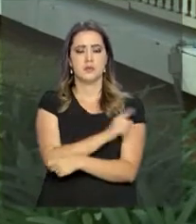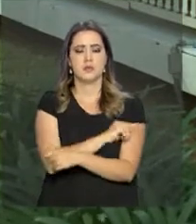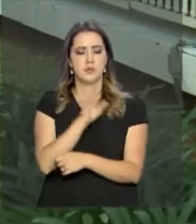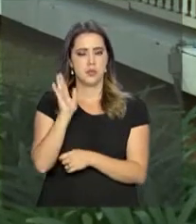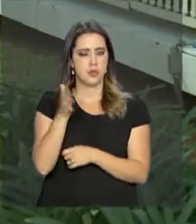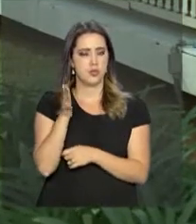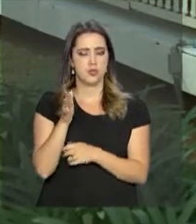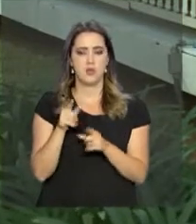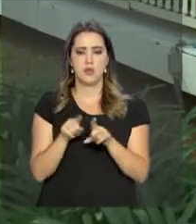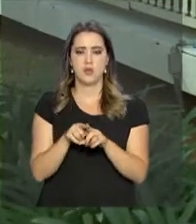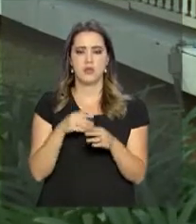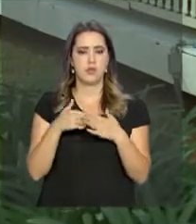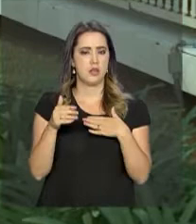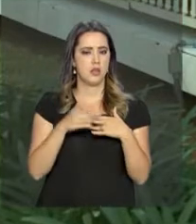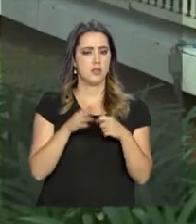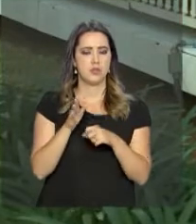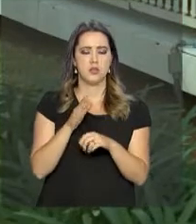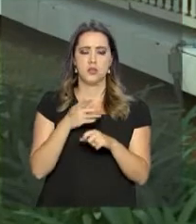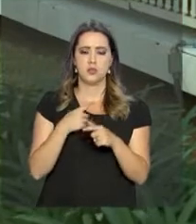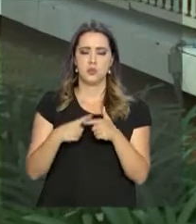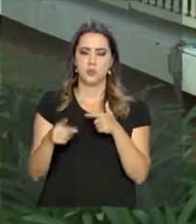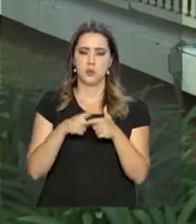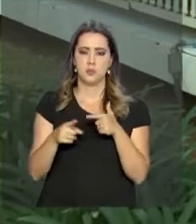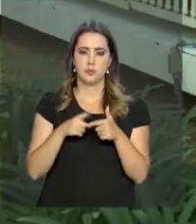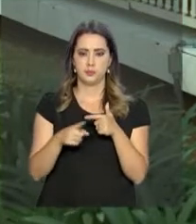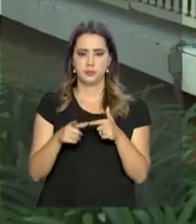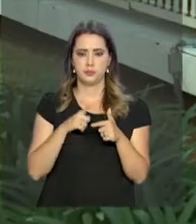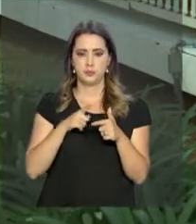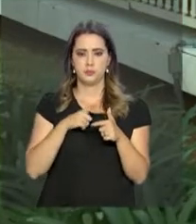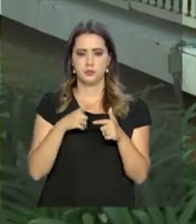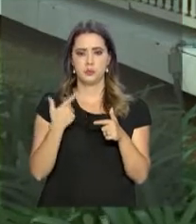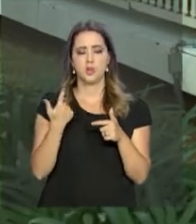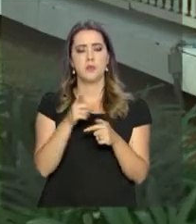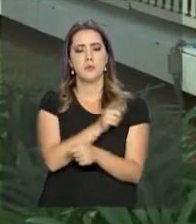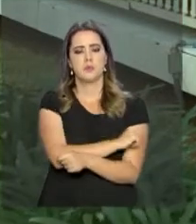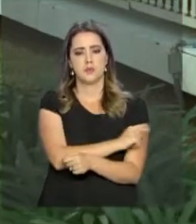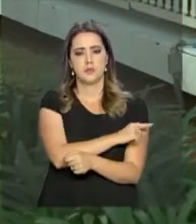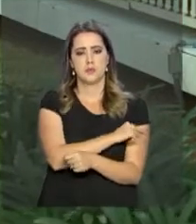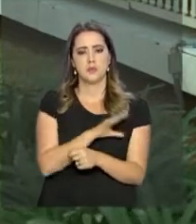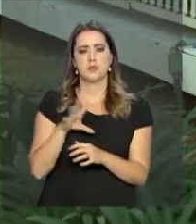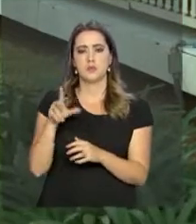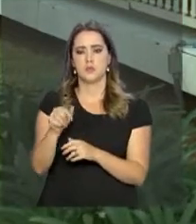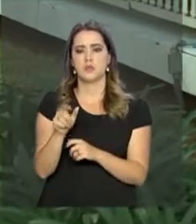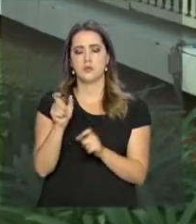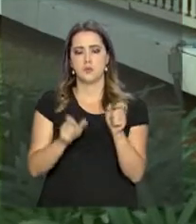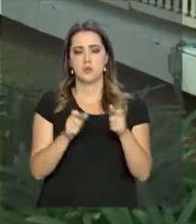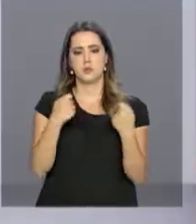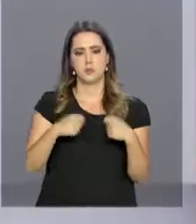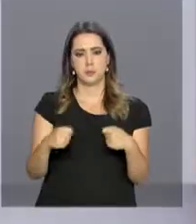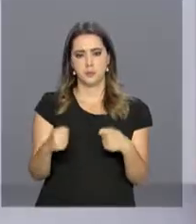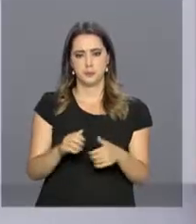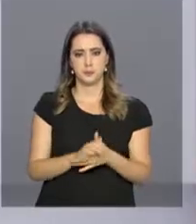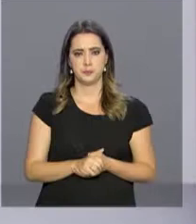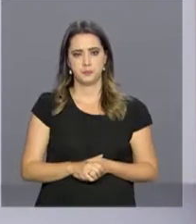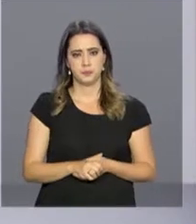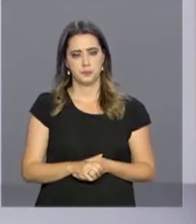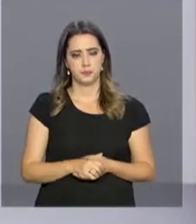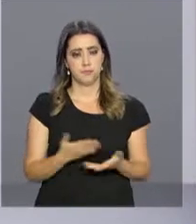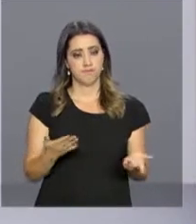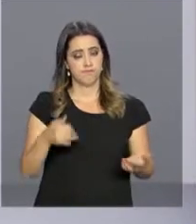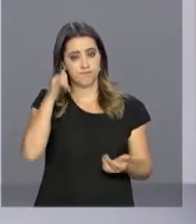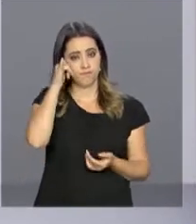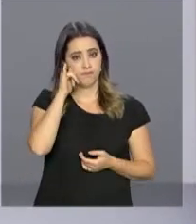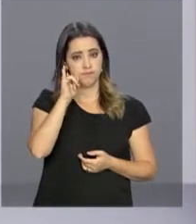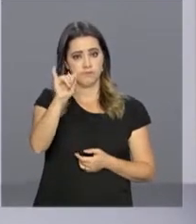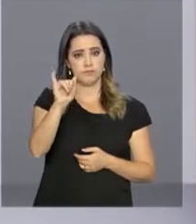assinado sem qualquer problema nós temos é o estoque suficiente para vacinar todo mundo que necessita é para